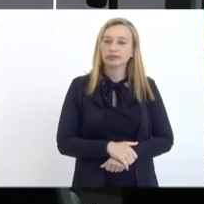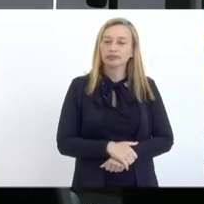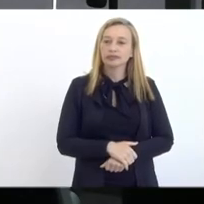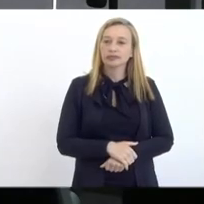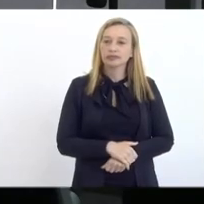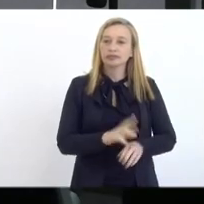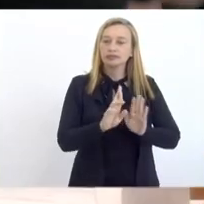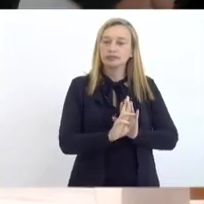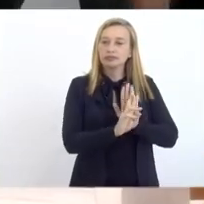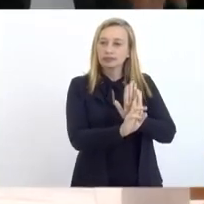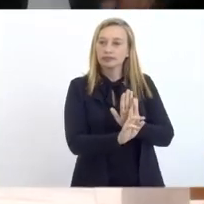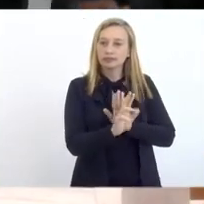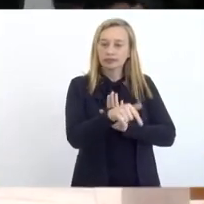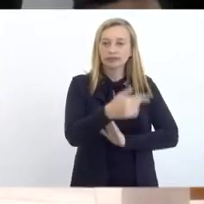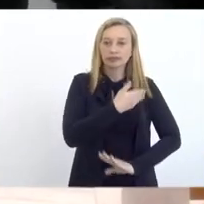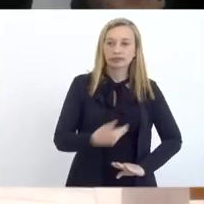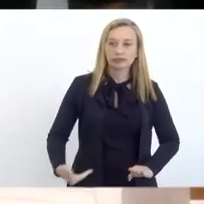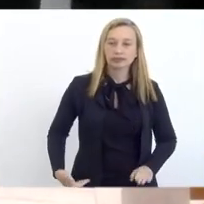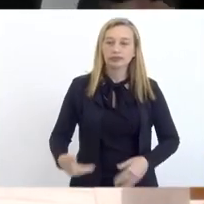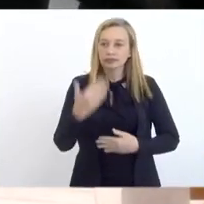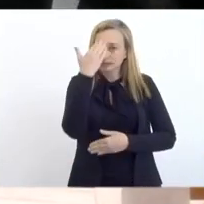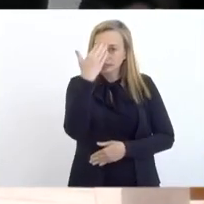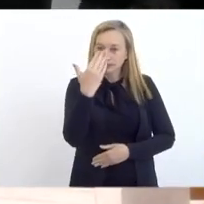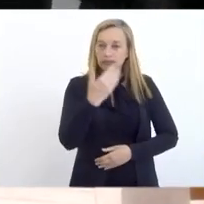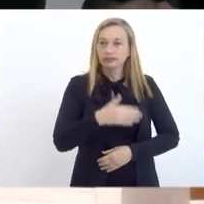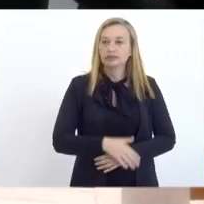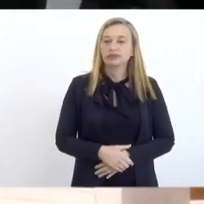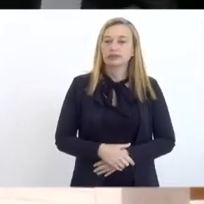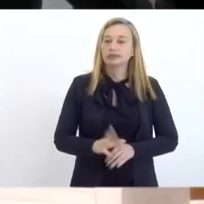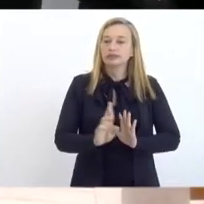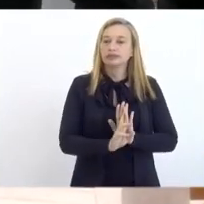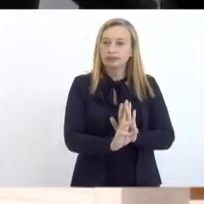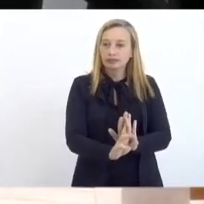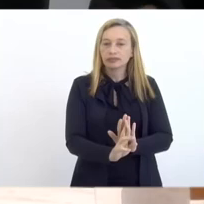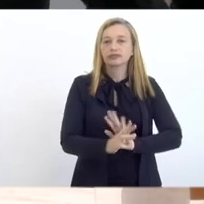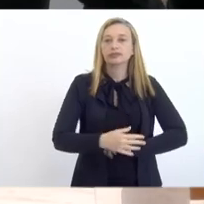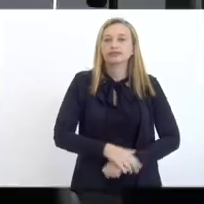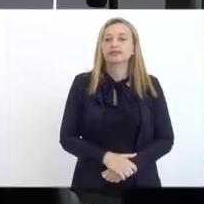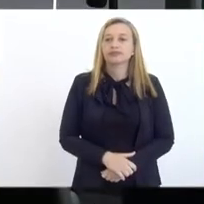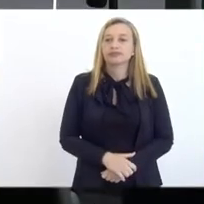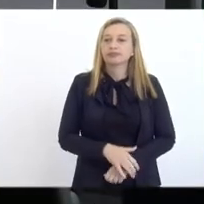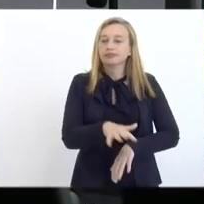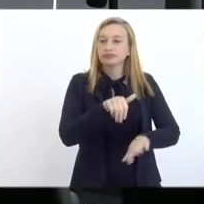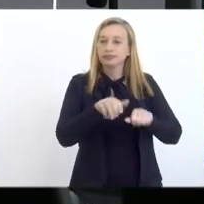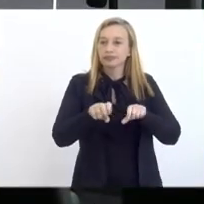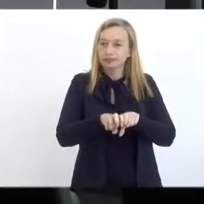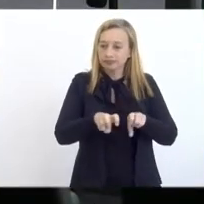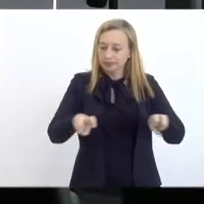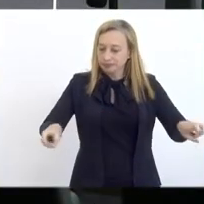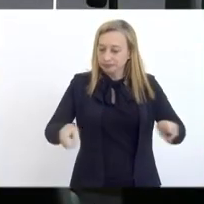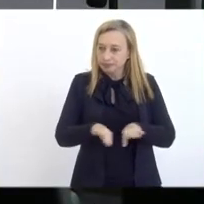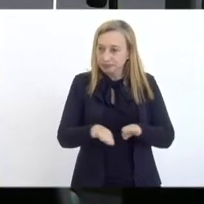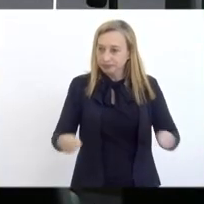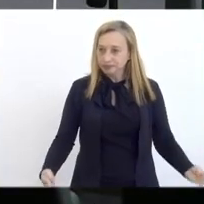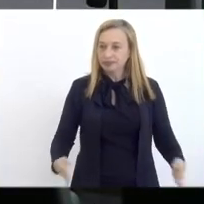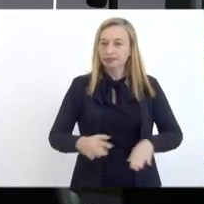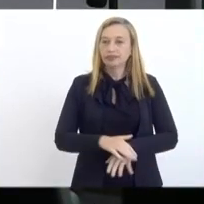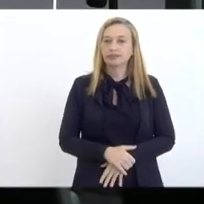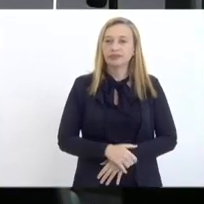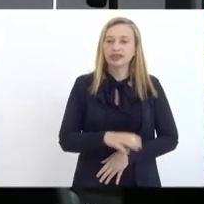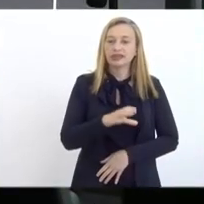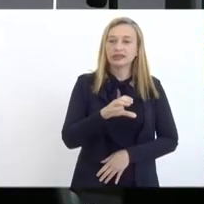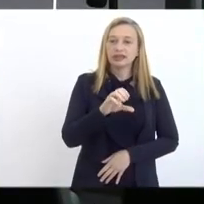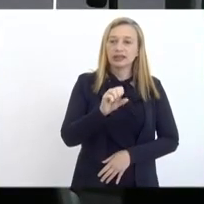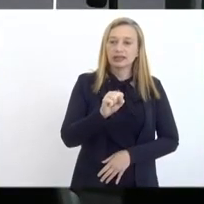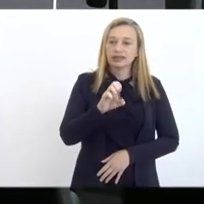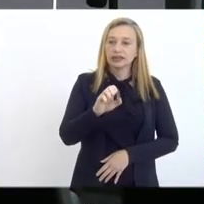a representação do governo, agradecer as representações do governo, chamar para compor aqui conosco, né, a CEPLAG,